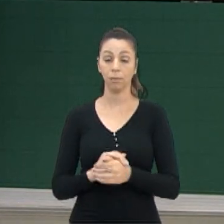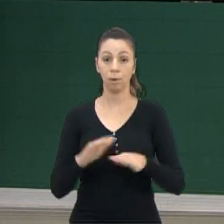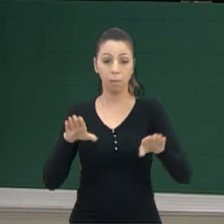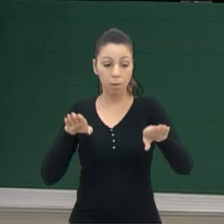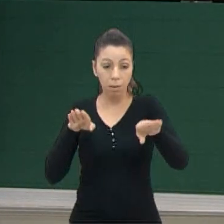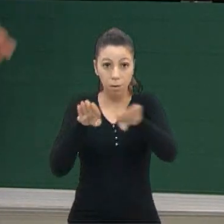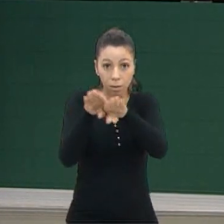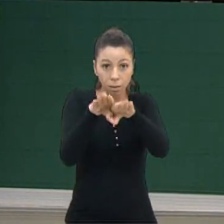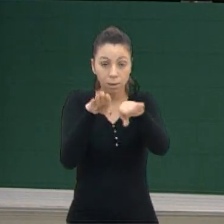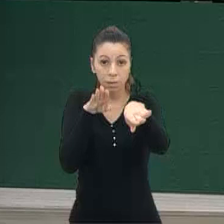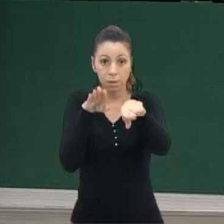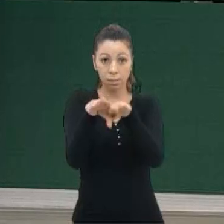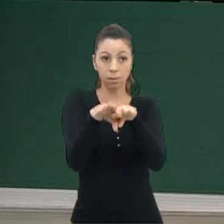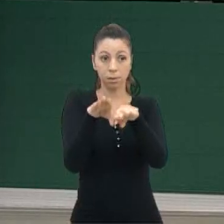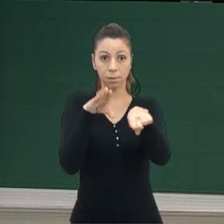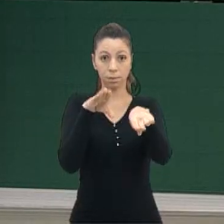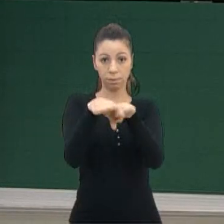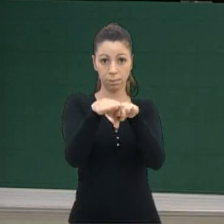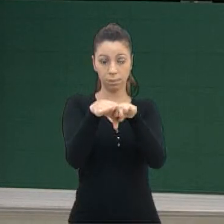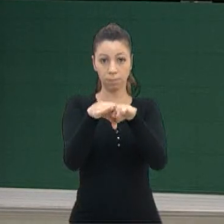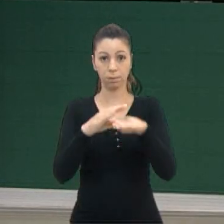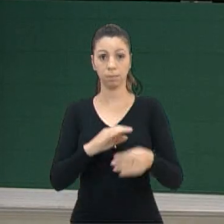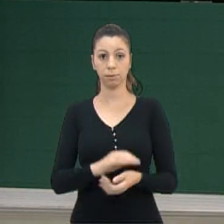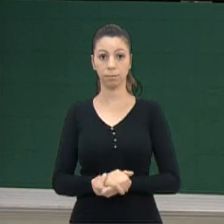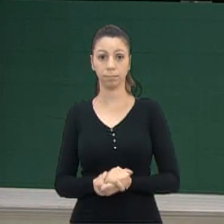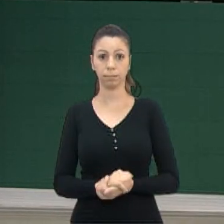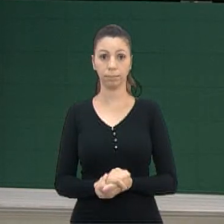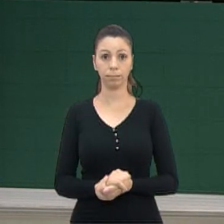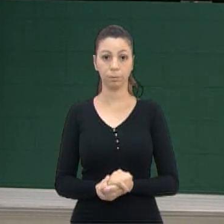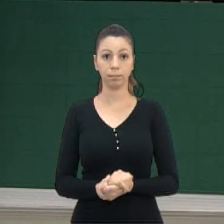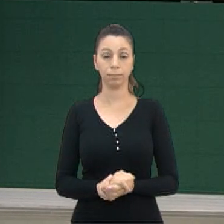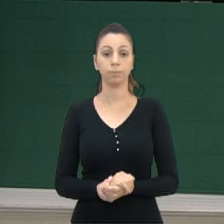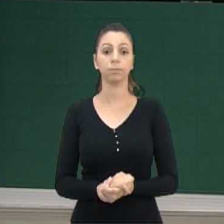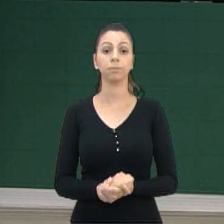atrito lateral entre as placas.